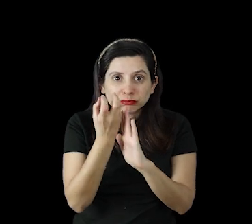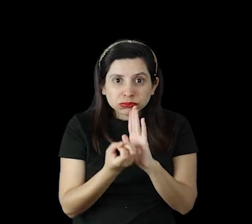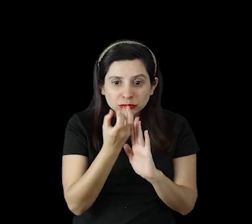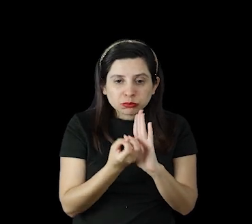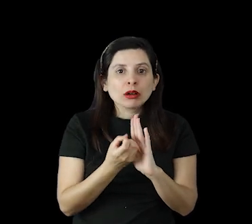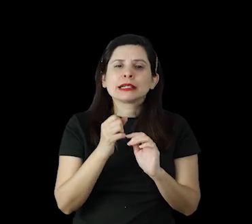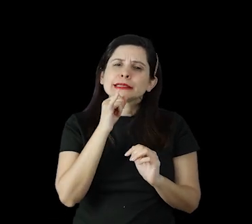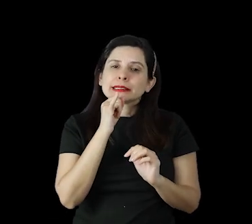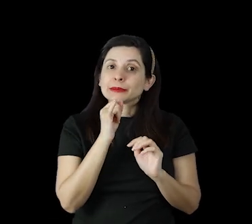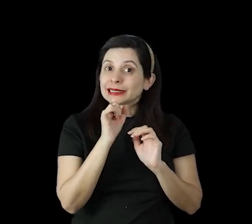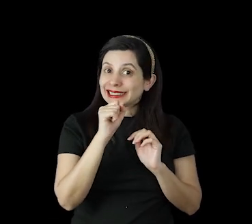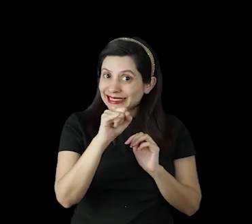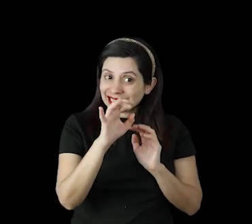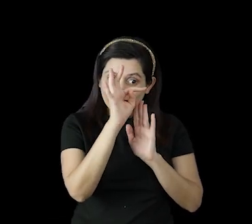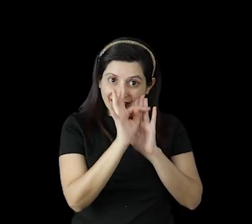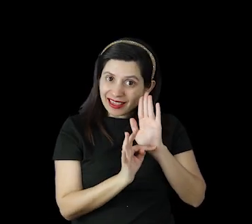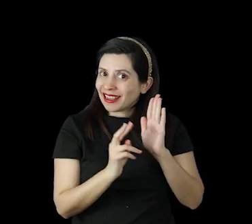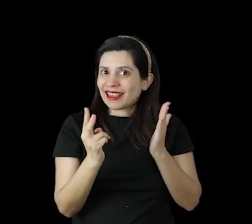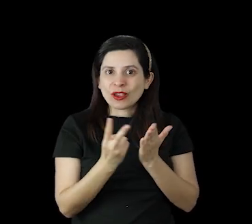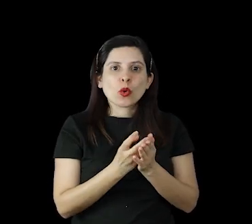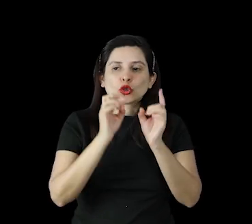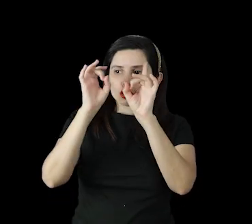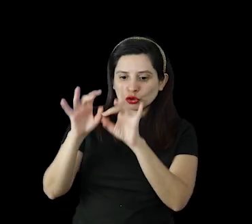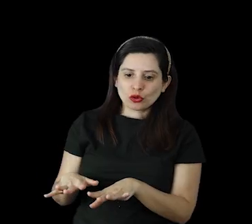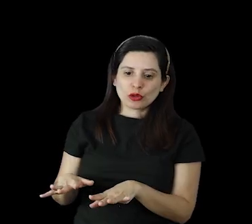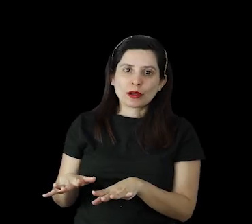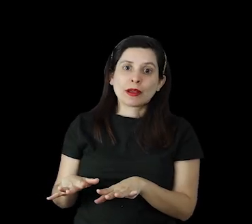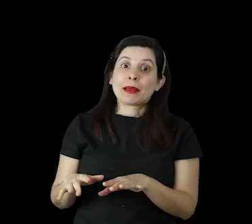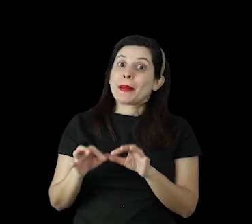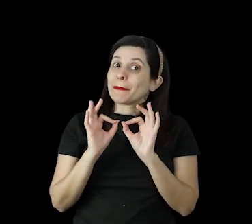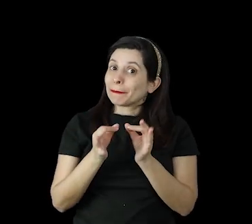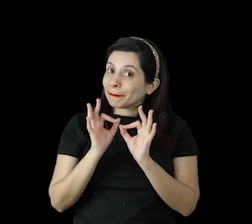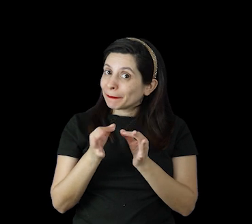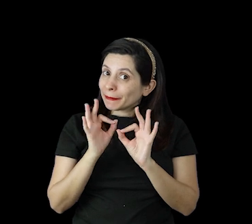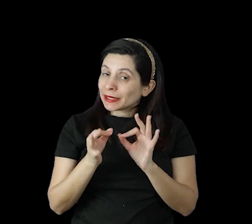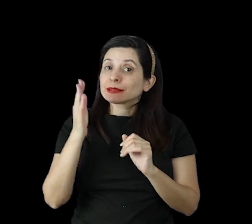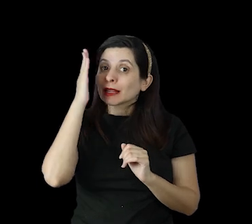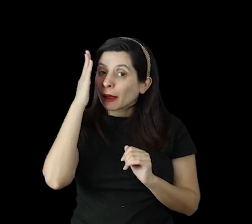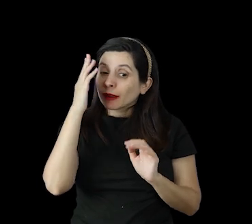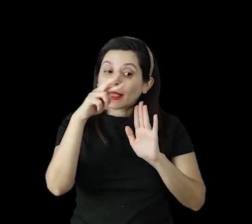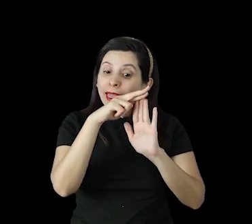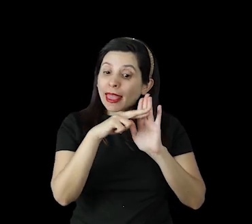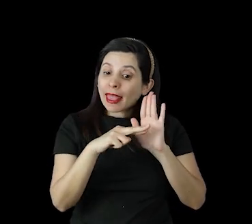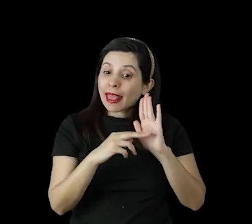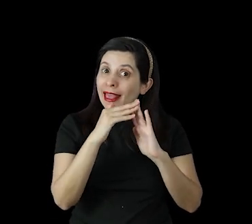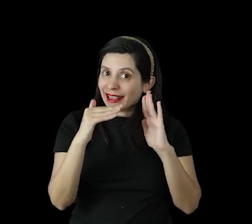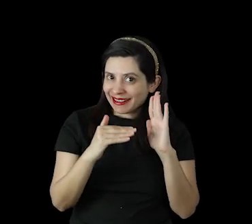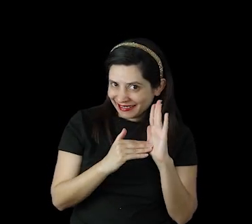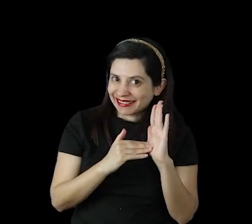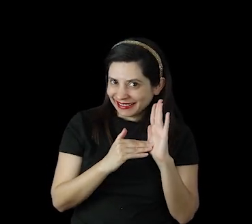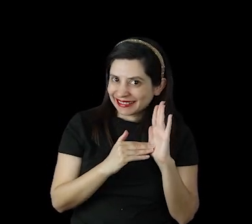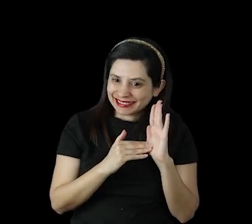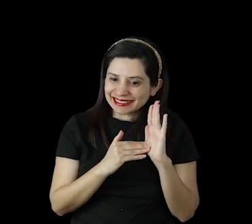errar num roteiro, aquele roteiro vai para o lixo, mas ele vai estar melhor, mesmo ele sabendo de todas as regras, se por exemplo, se querer